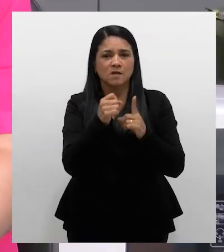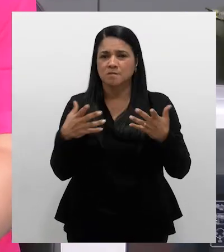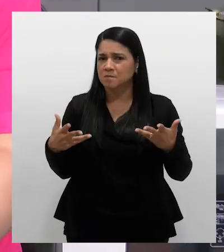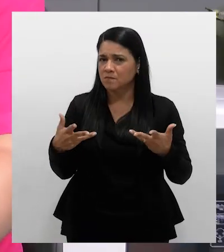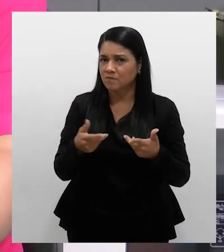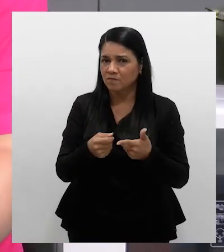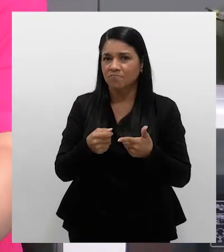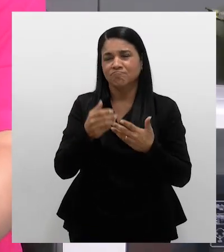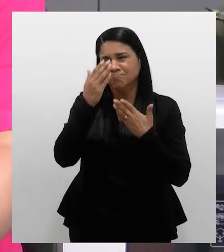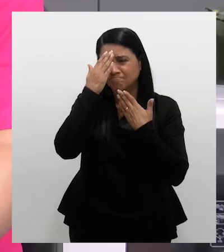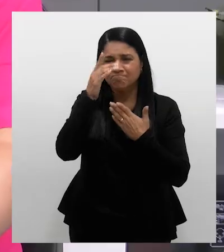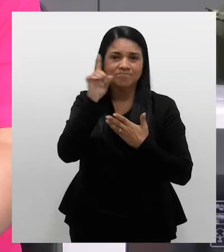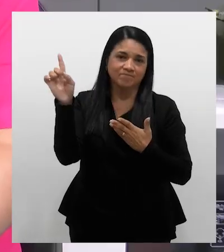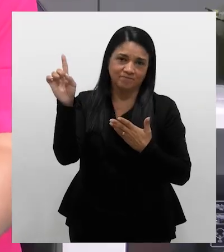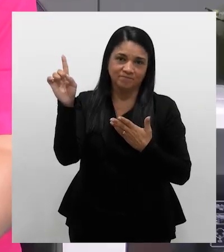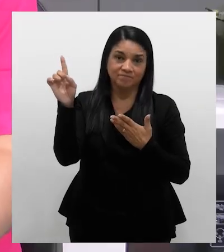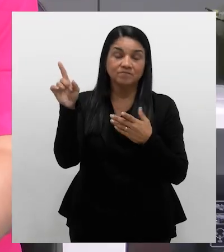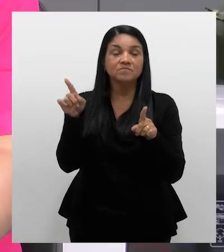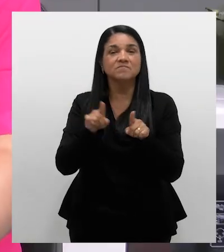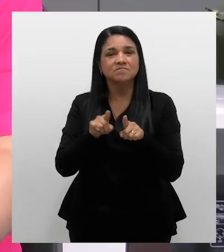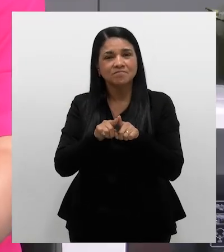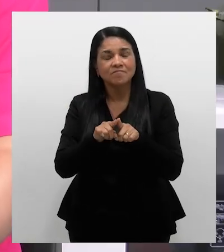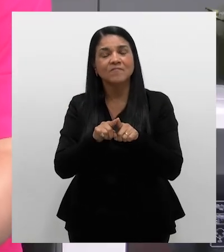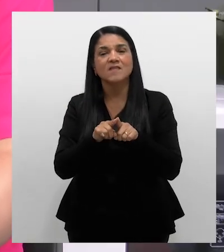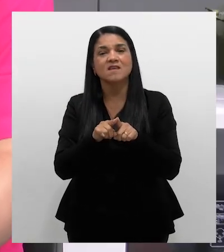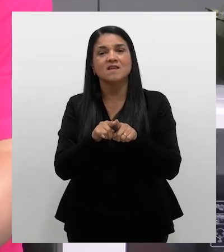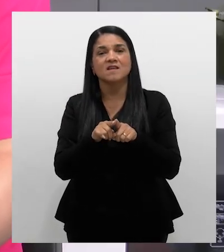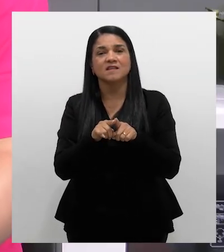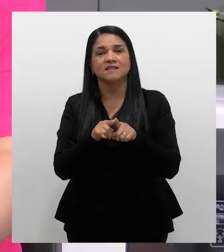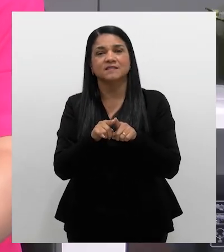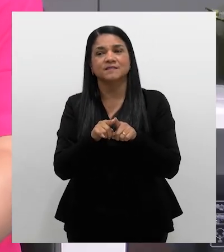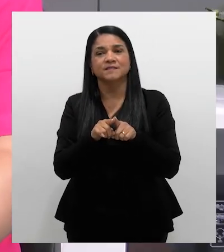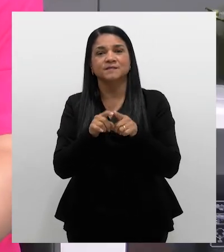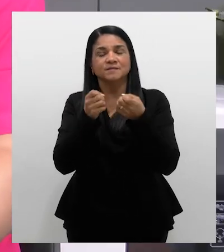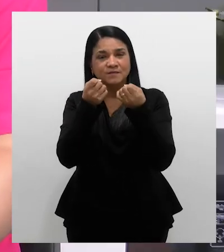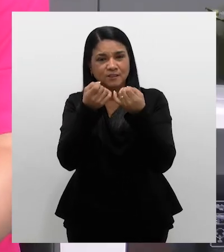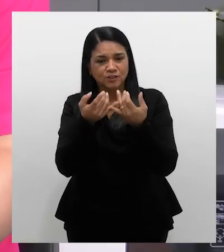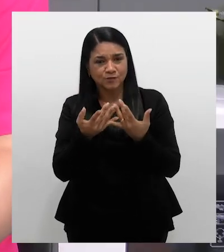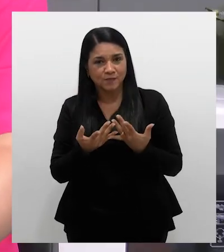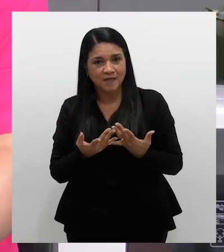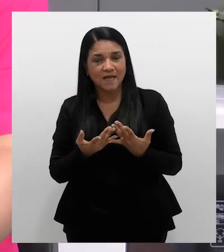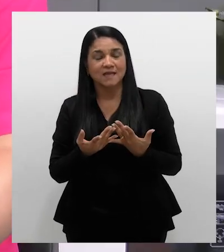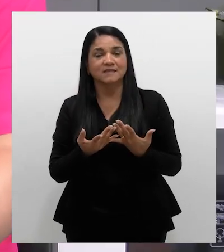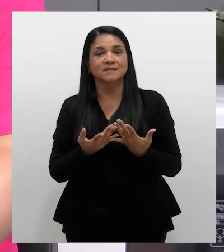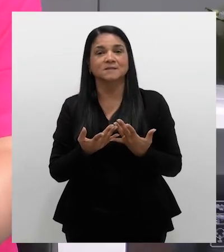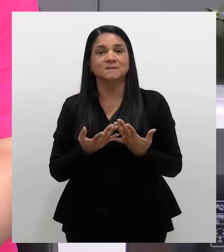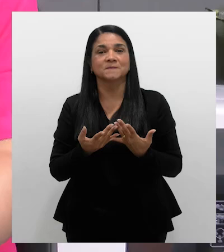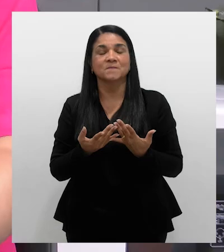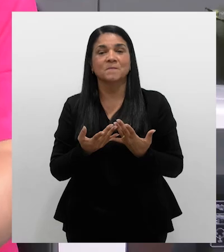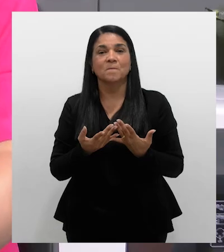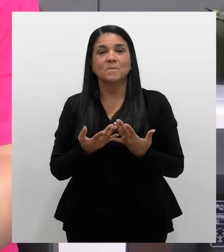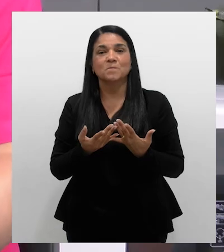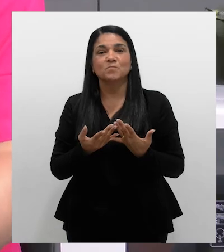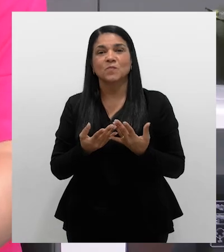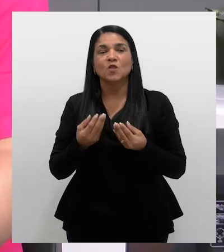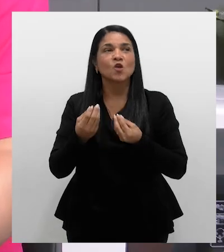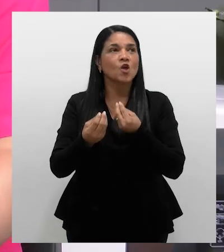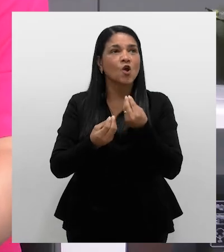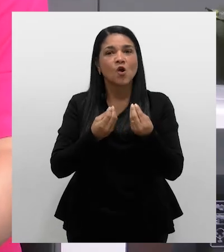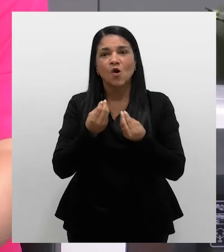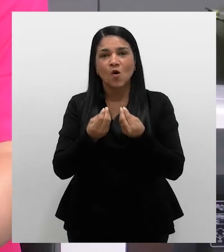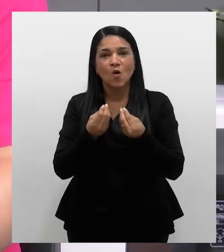graças a Deus, né? E queria também que você desse as suas considerações,